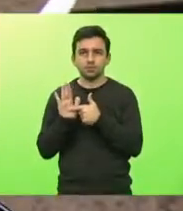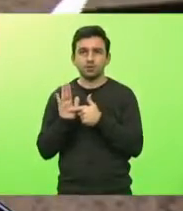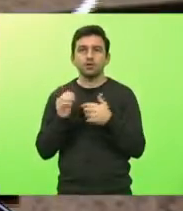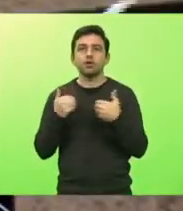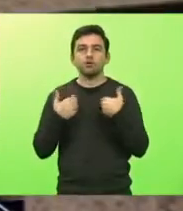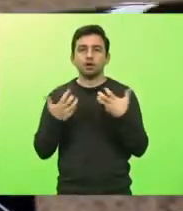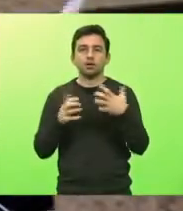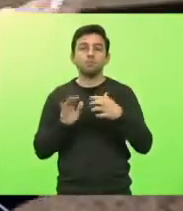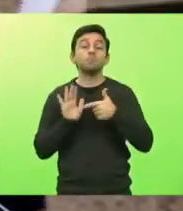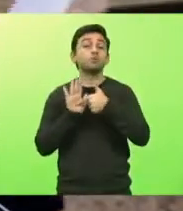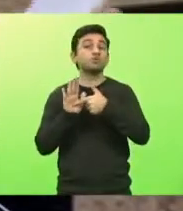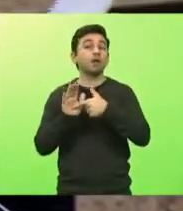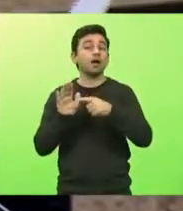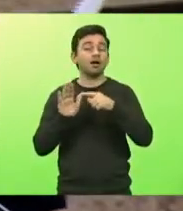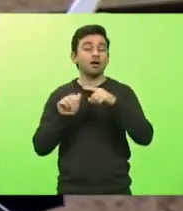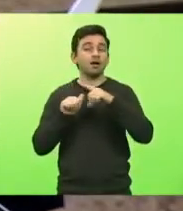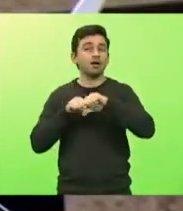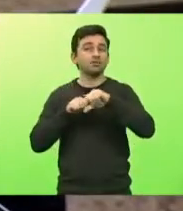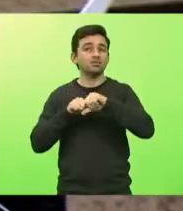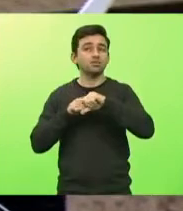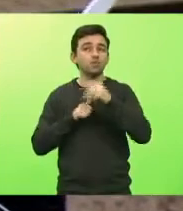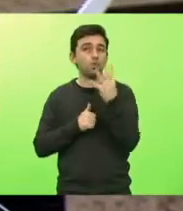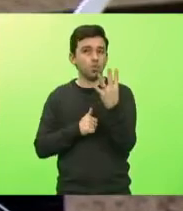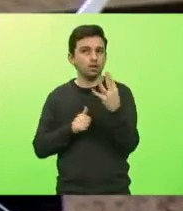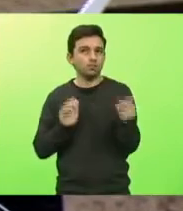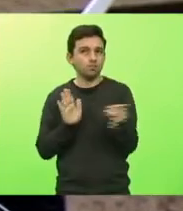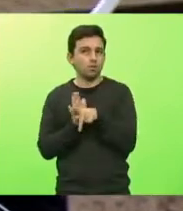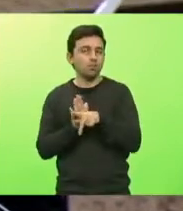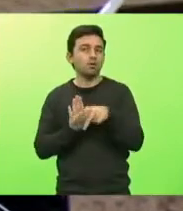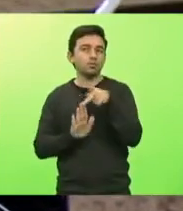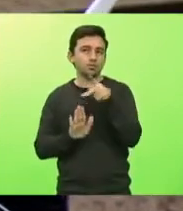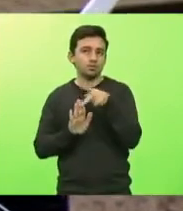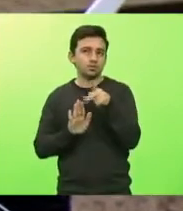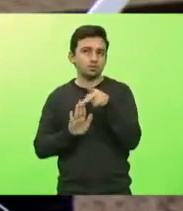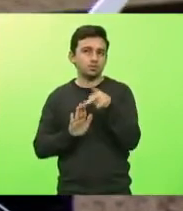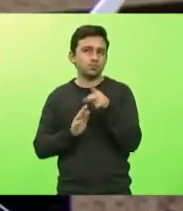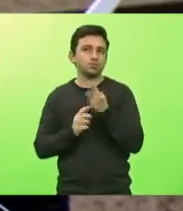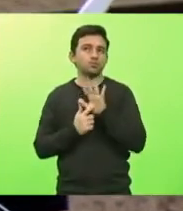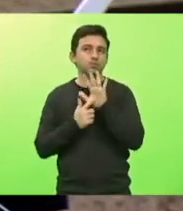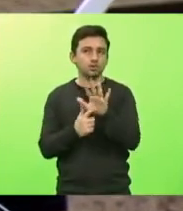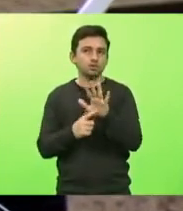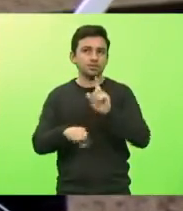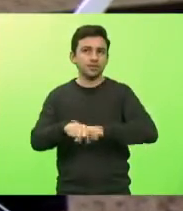artigo 4º dessa portaria, deputado Lima, que fica estabelecido o prazo de